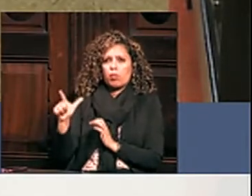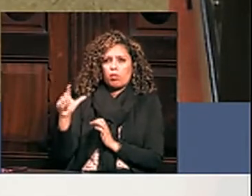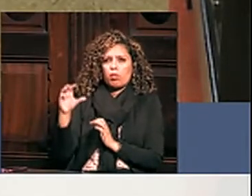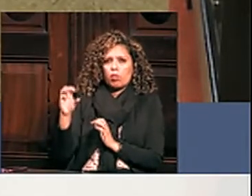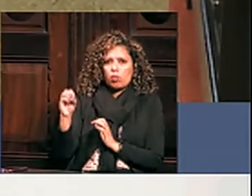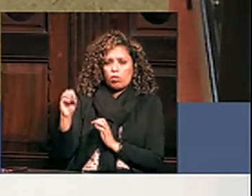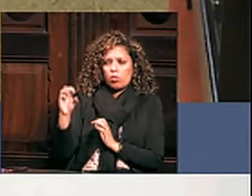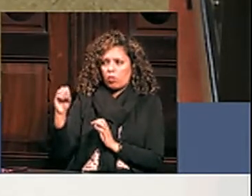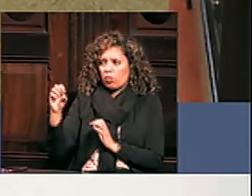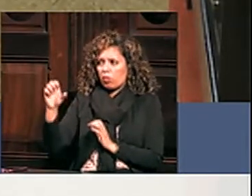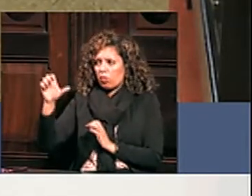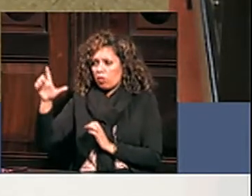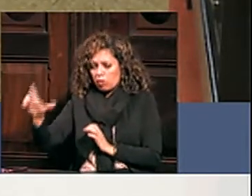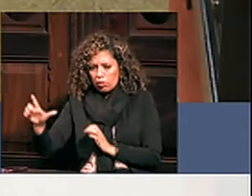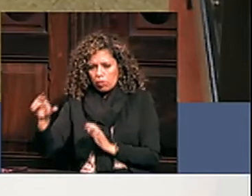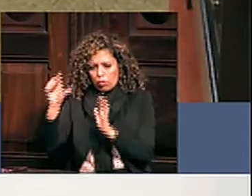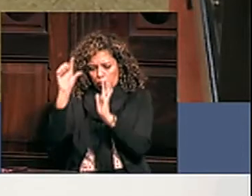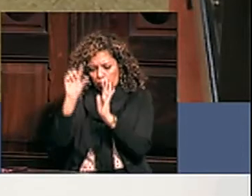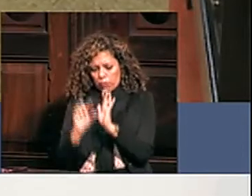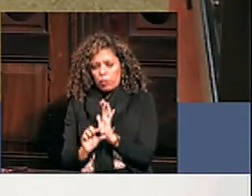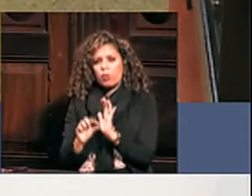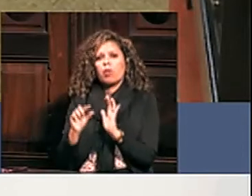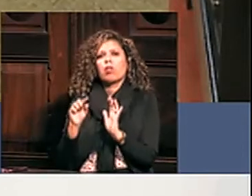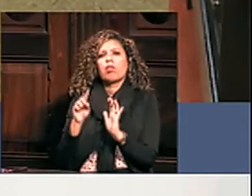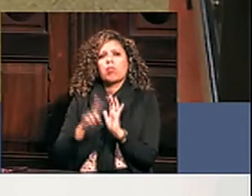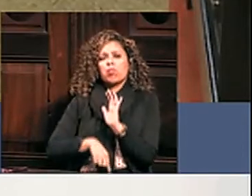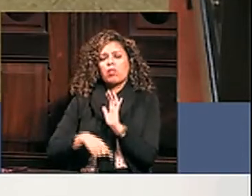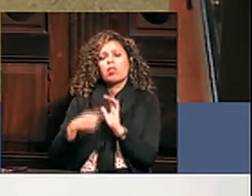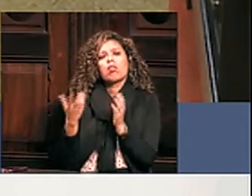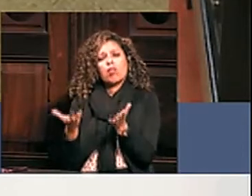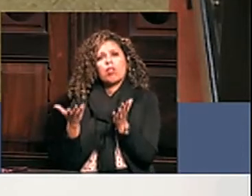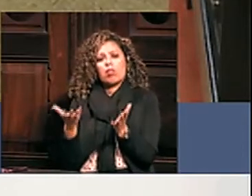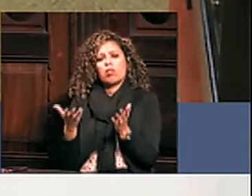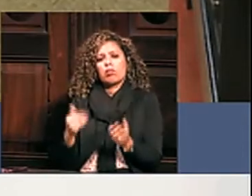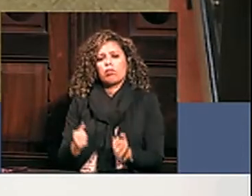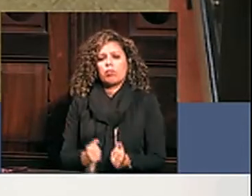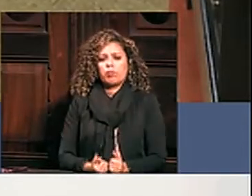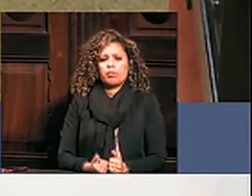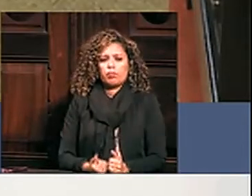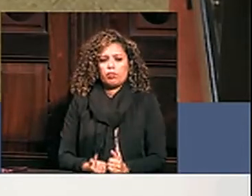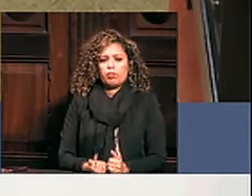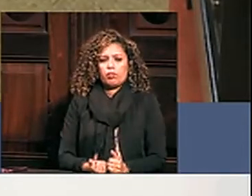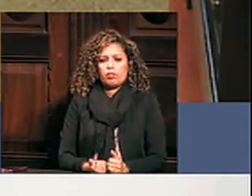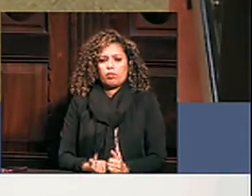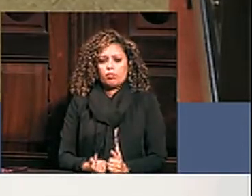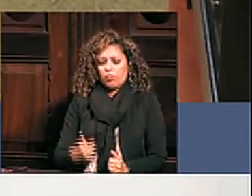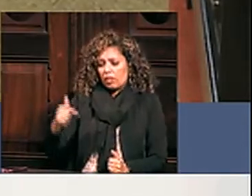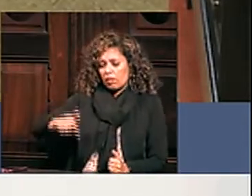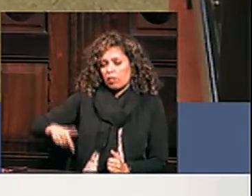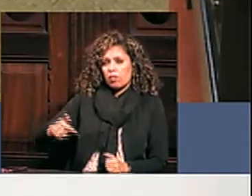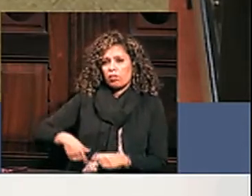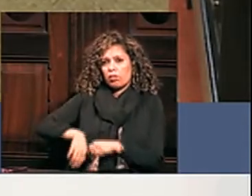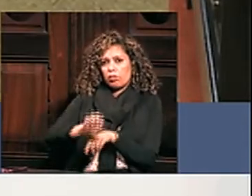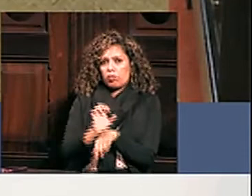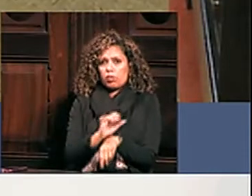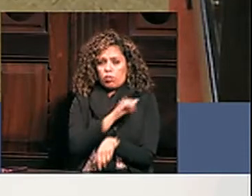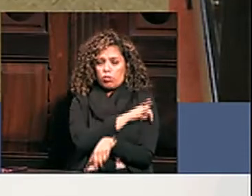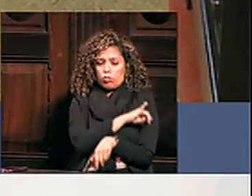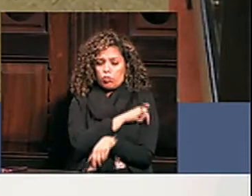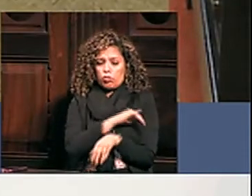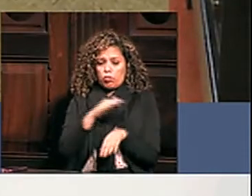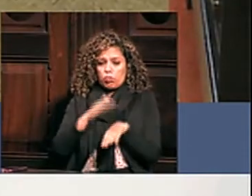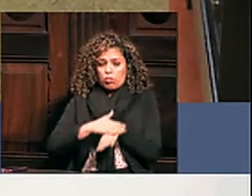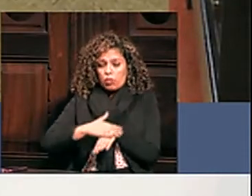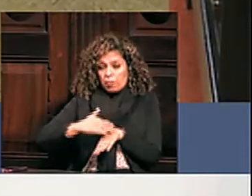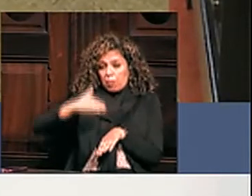dos Lagos, muito próximo ao nosso norte fluminense, a alíquota aqui é o dobro de São Paulo.